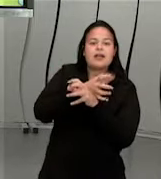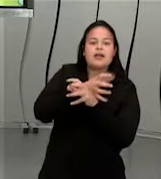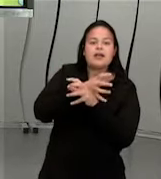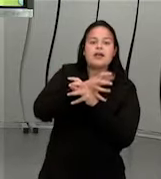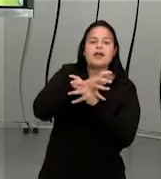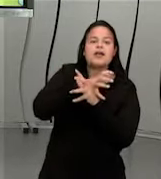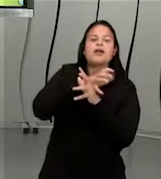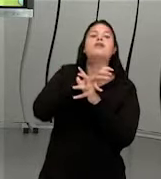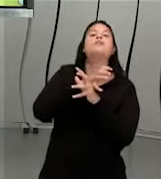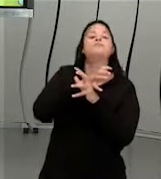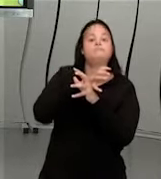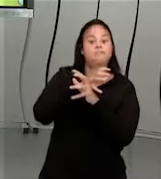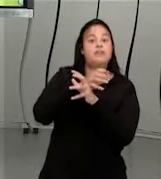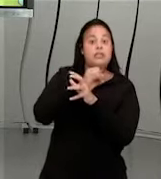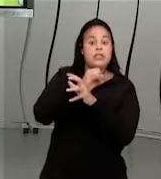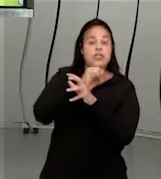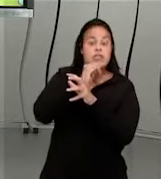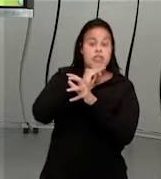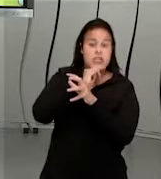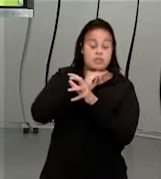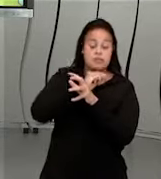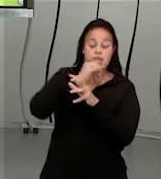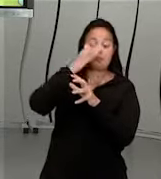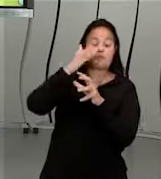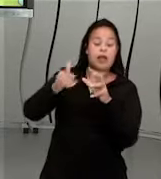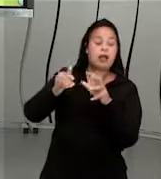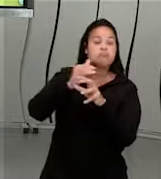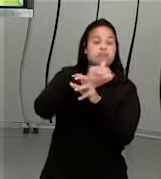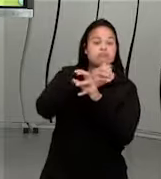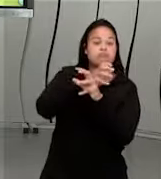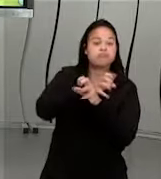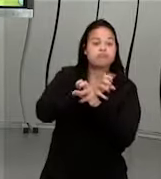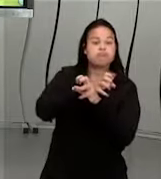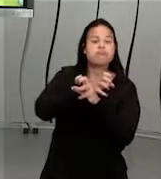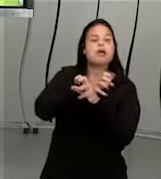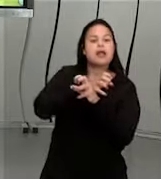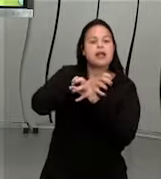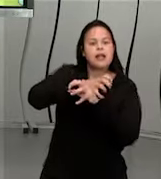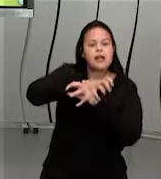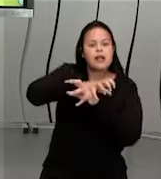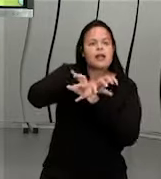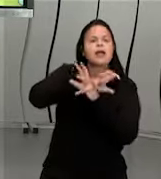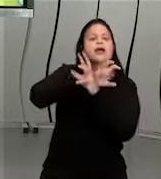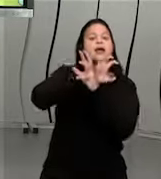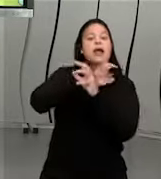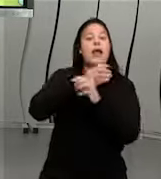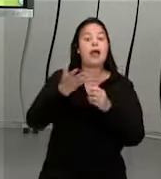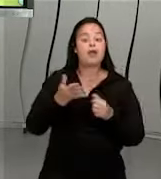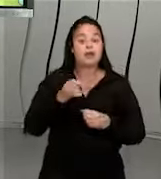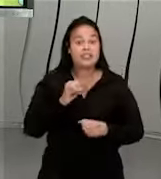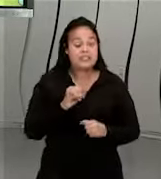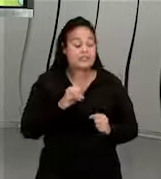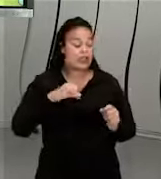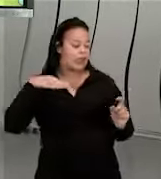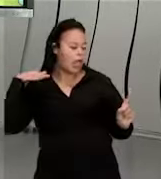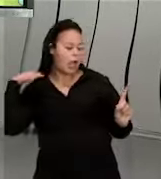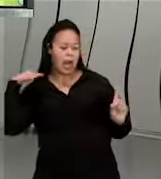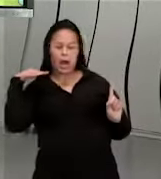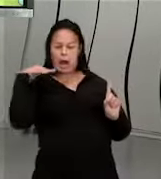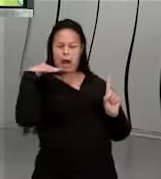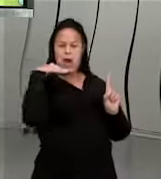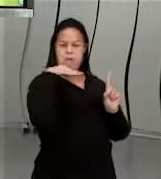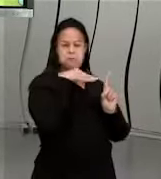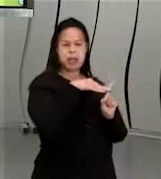exemplo, um osso que você quebrou. Agora, se a pessoa sofre um acidente e tem uma amputação de um membro,